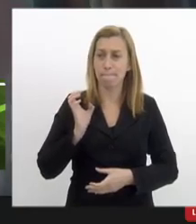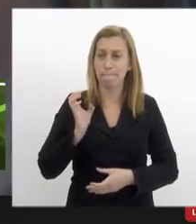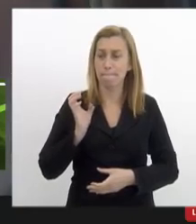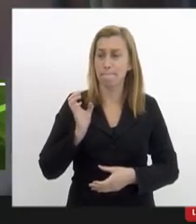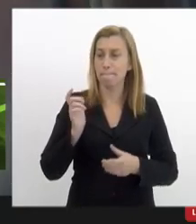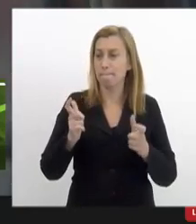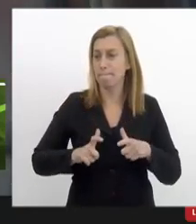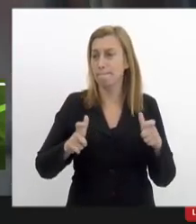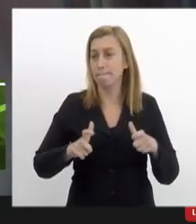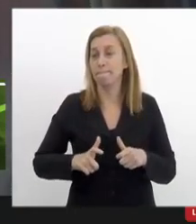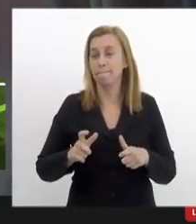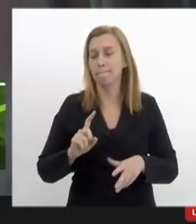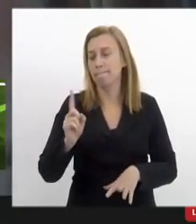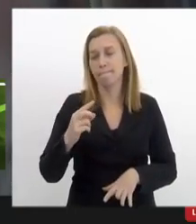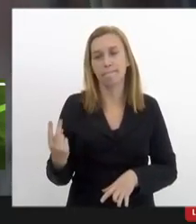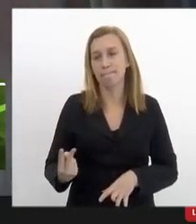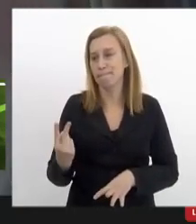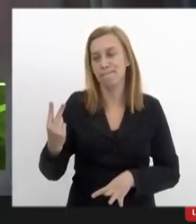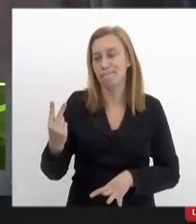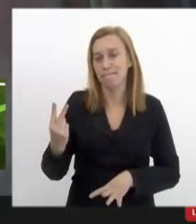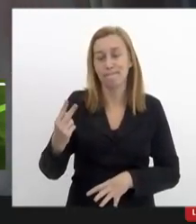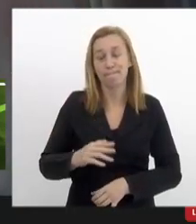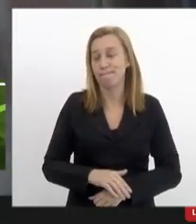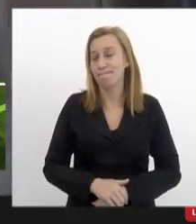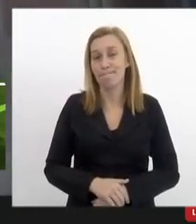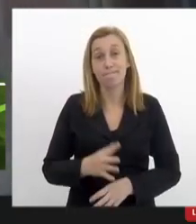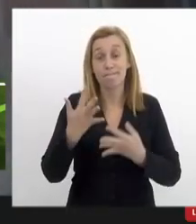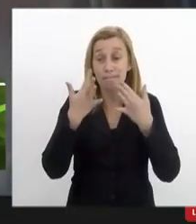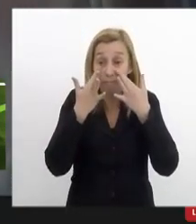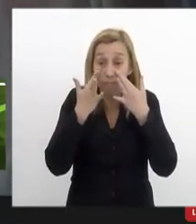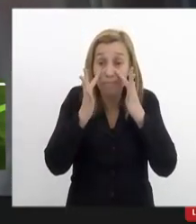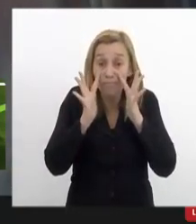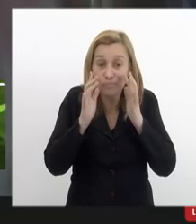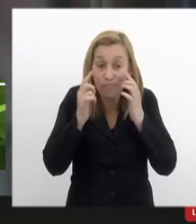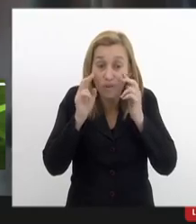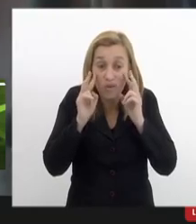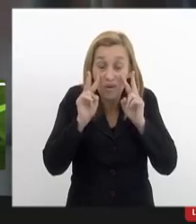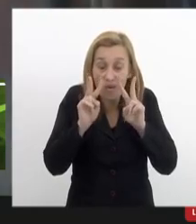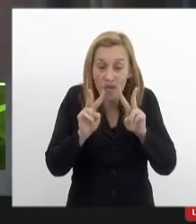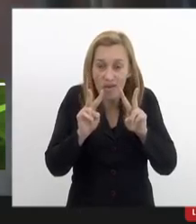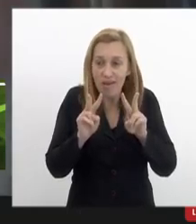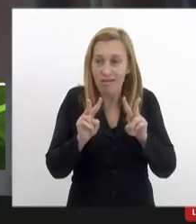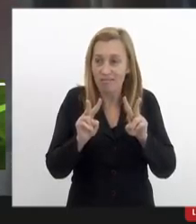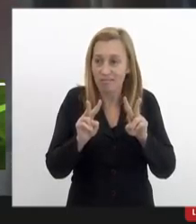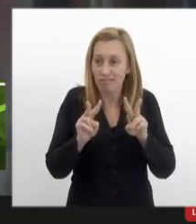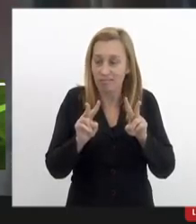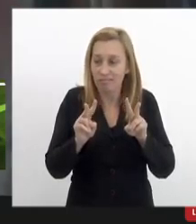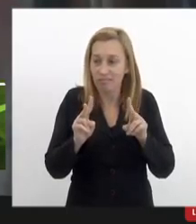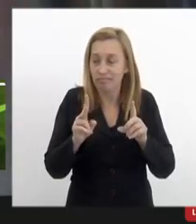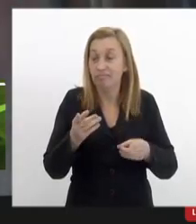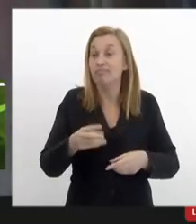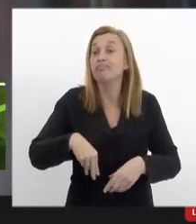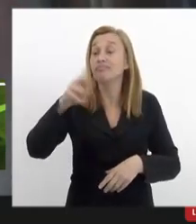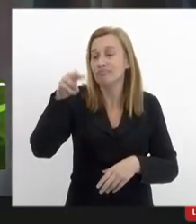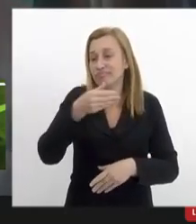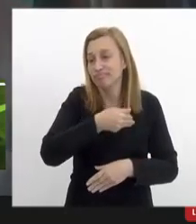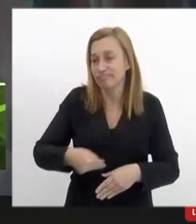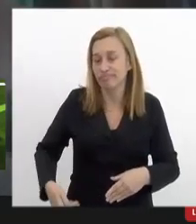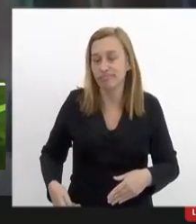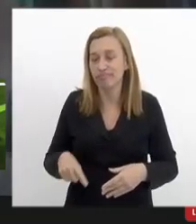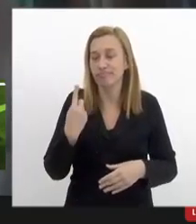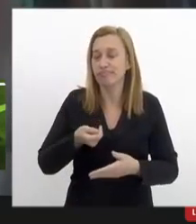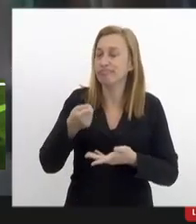simplesmente considerada, não é olhada, não é vista pelos governantes. E a gente tem que